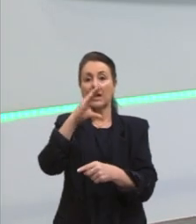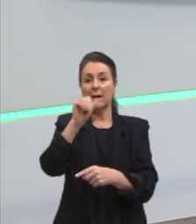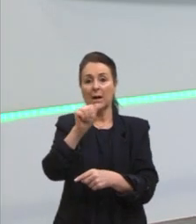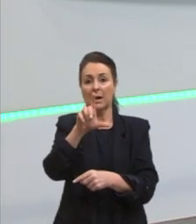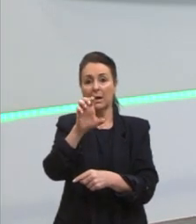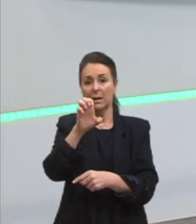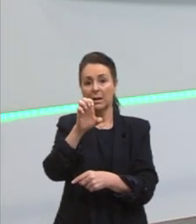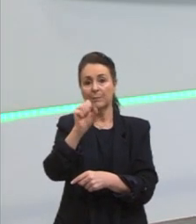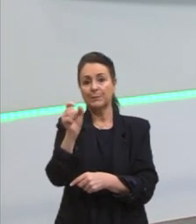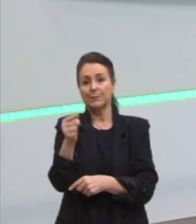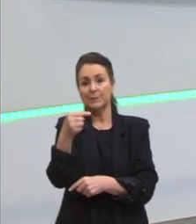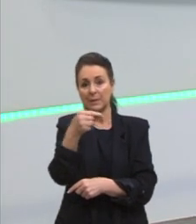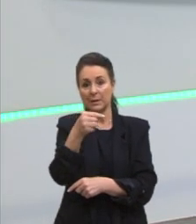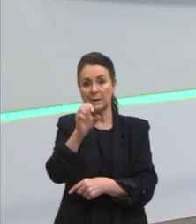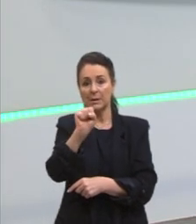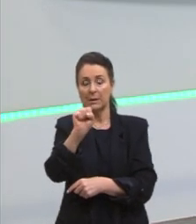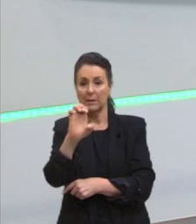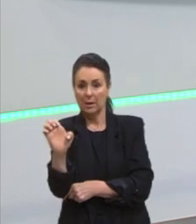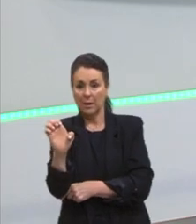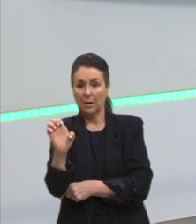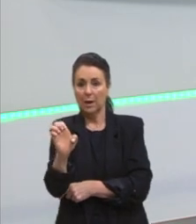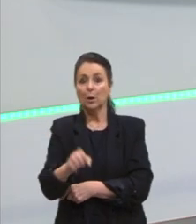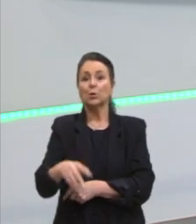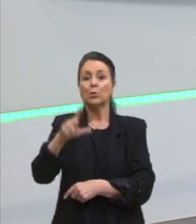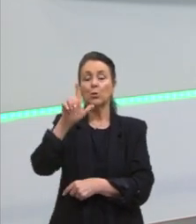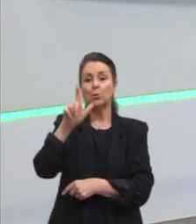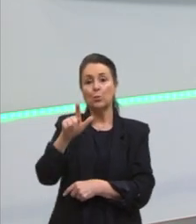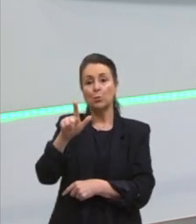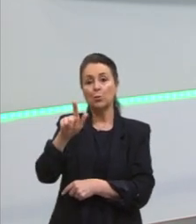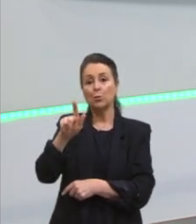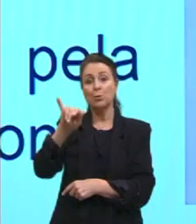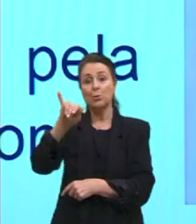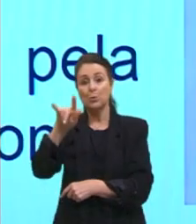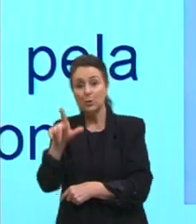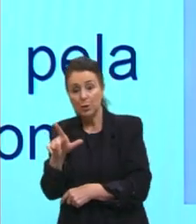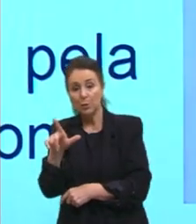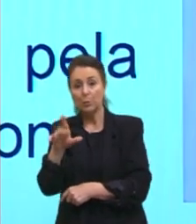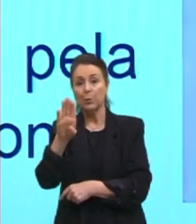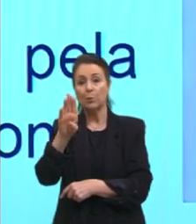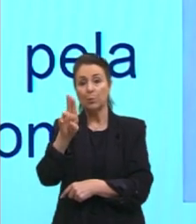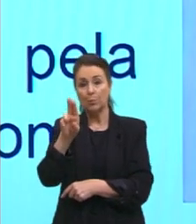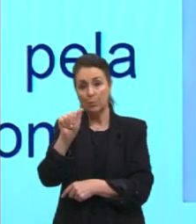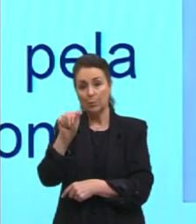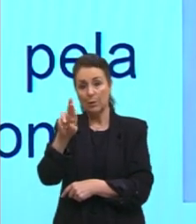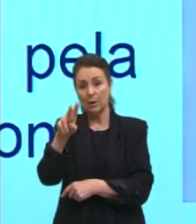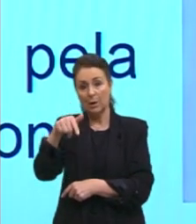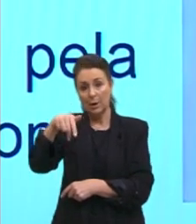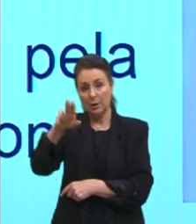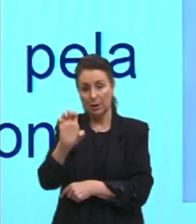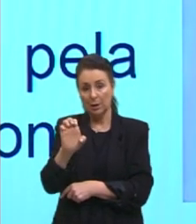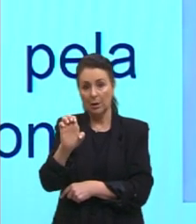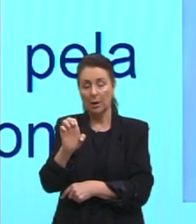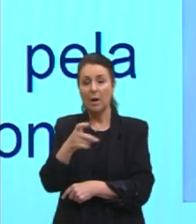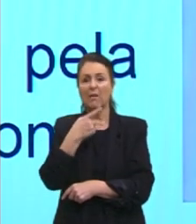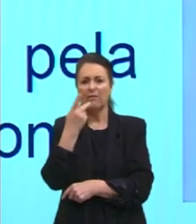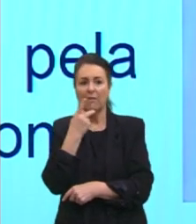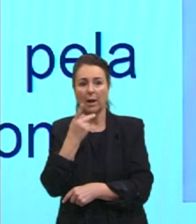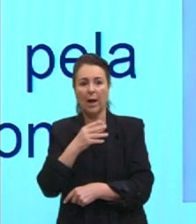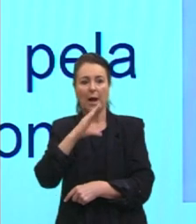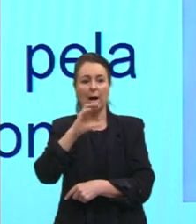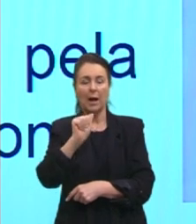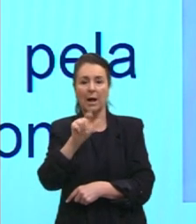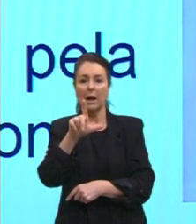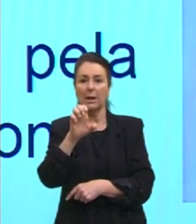e do Chico Buarque né que fala o que cálice né Ele fala afasta de mim esse